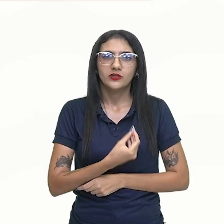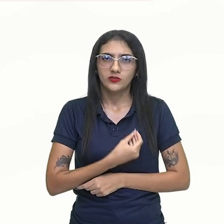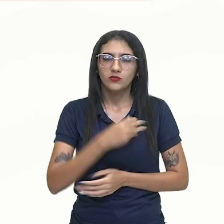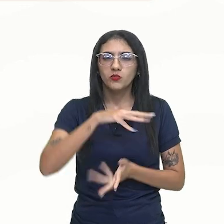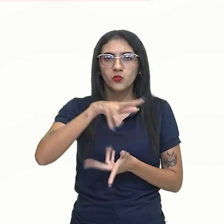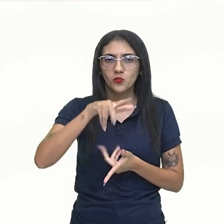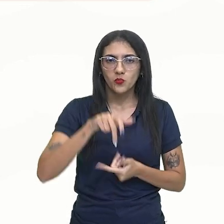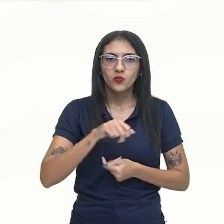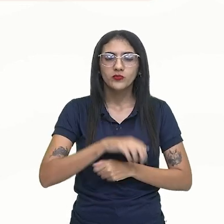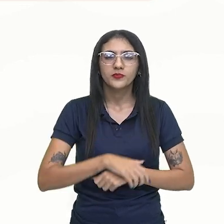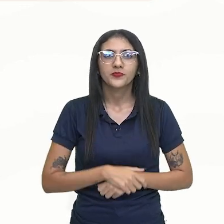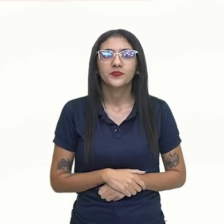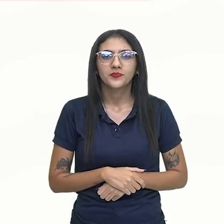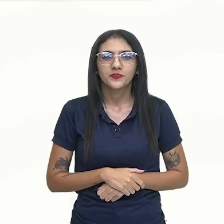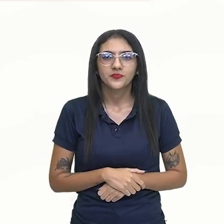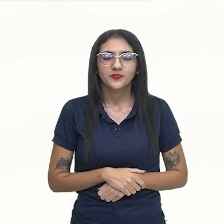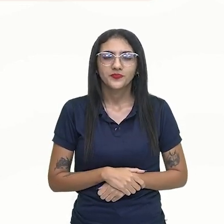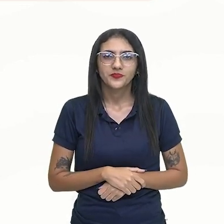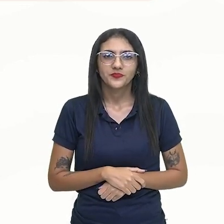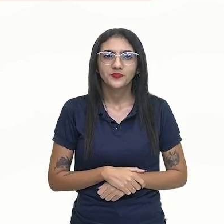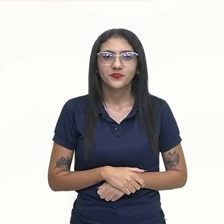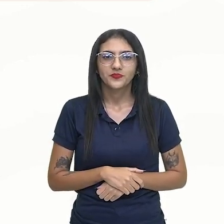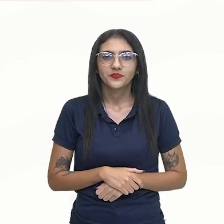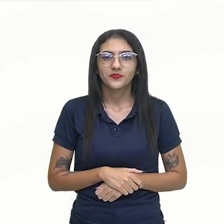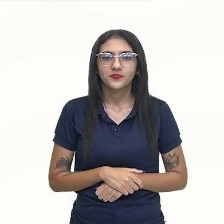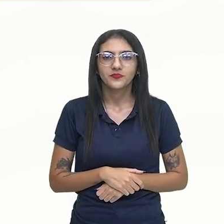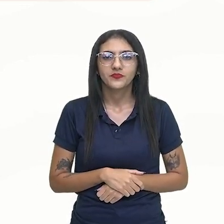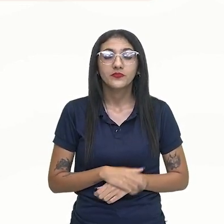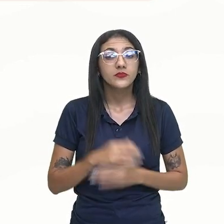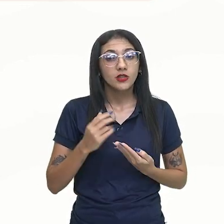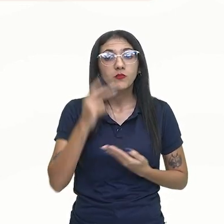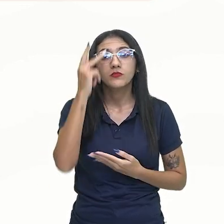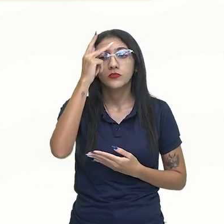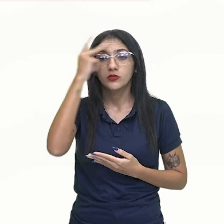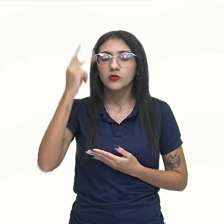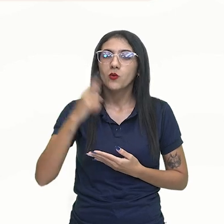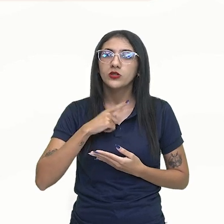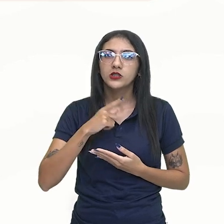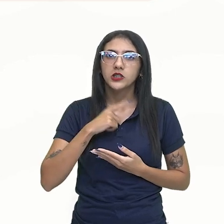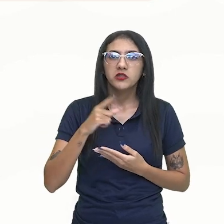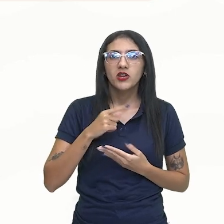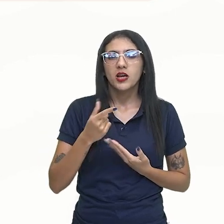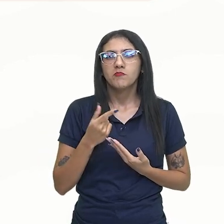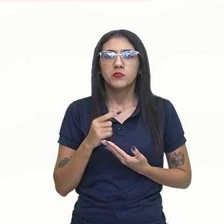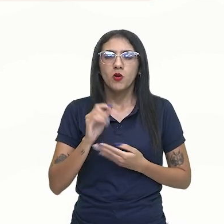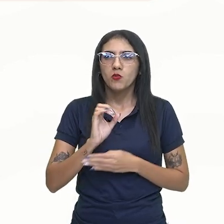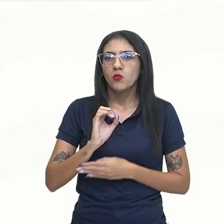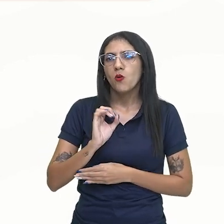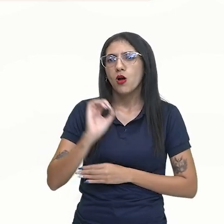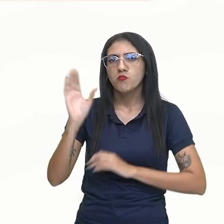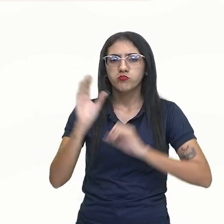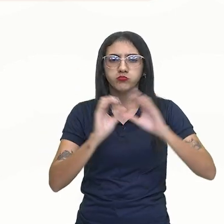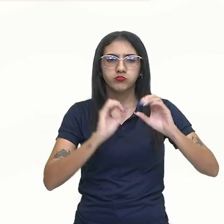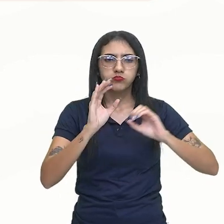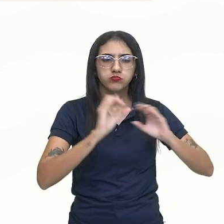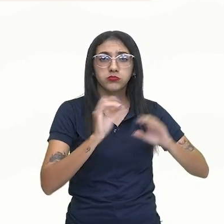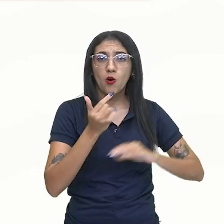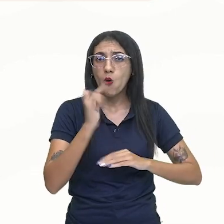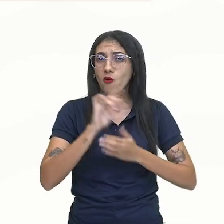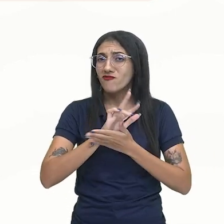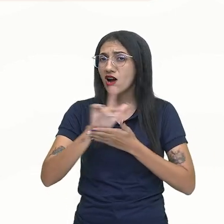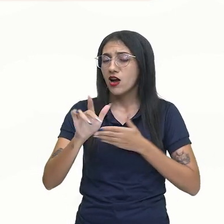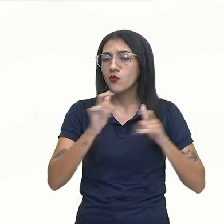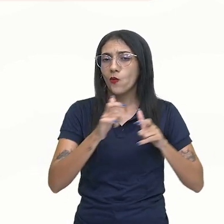né? Terrestre, nesse planeta, né? Então as pessoas foram seguindo aí outros caminhos, se ocupando outros lugares, e quando a gente